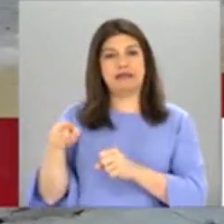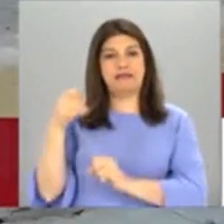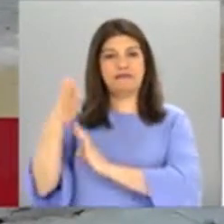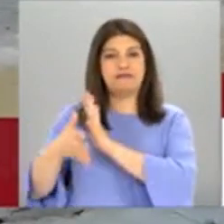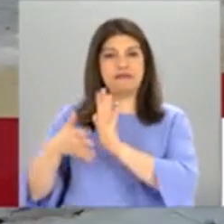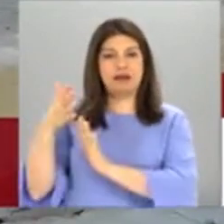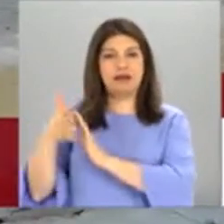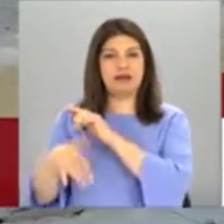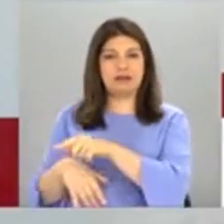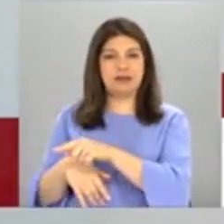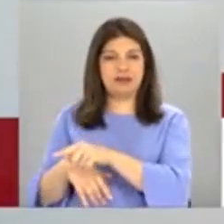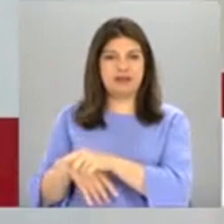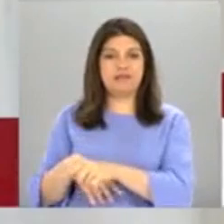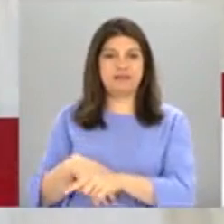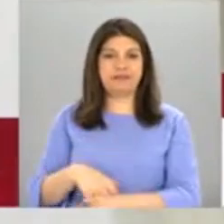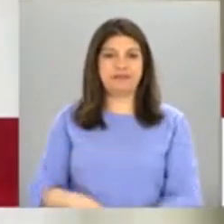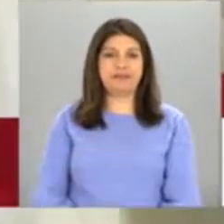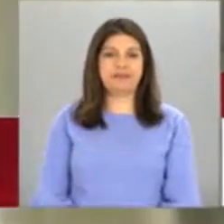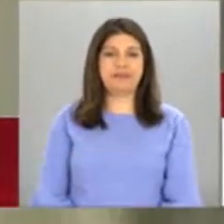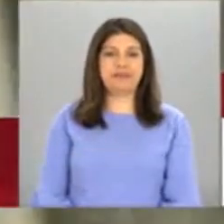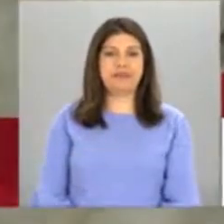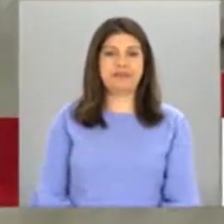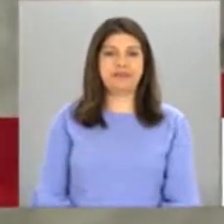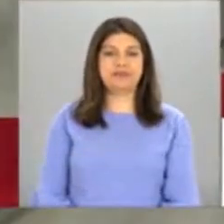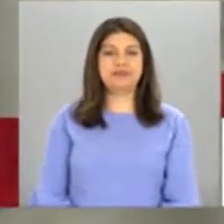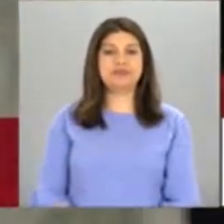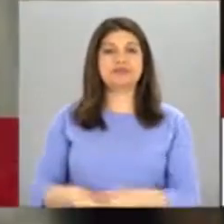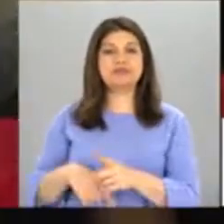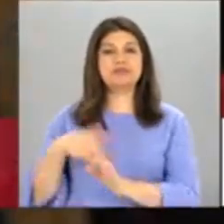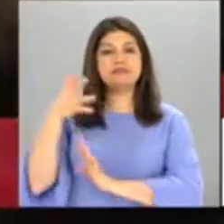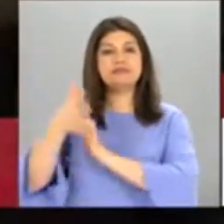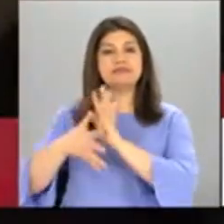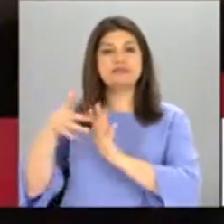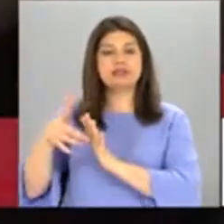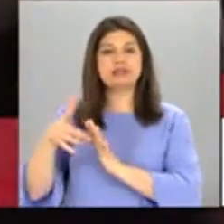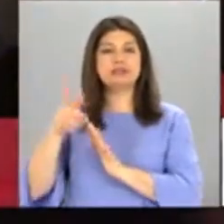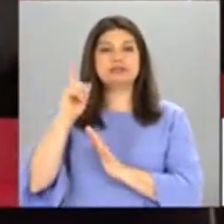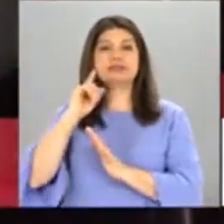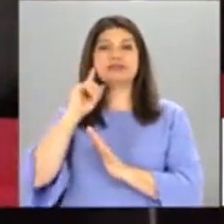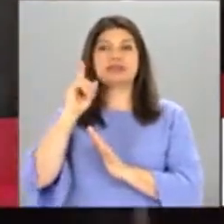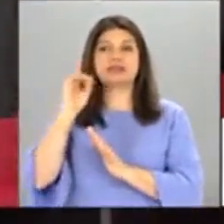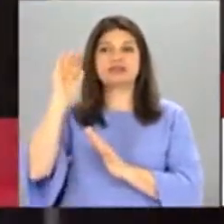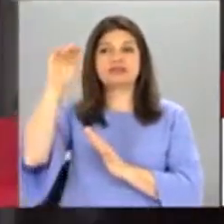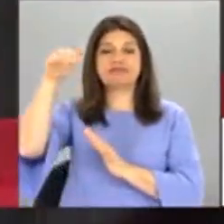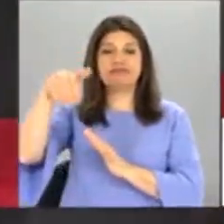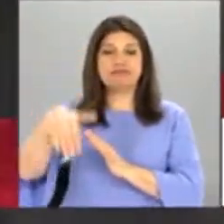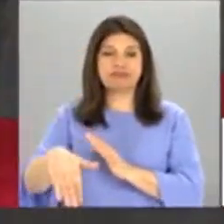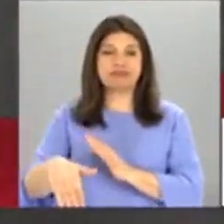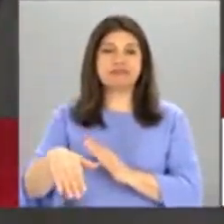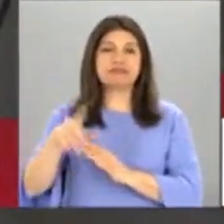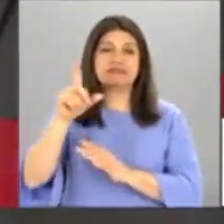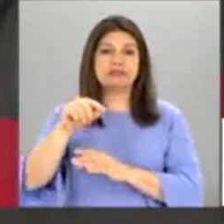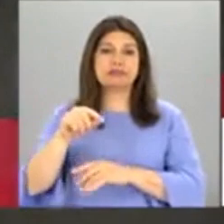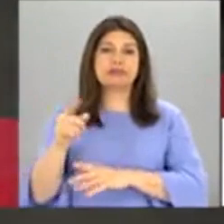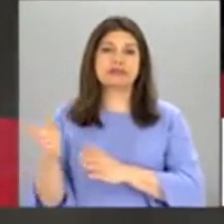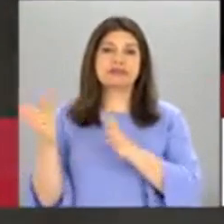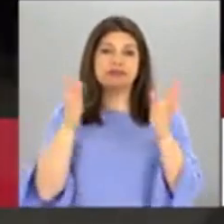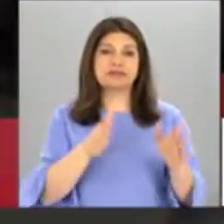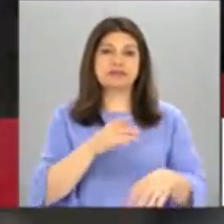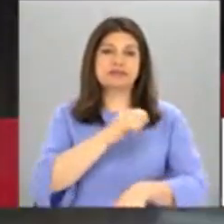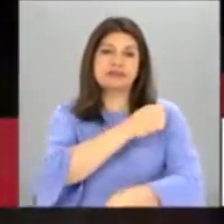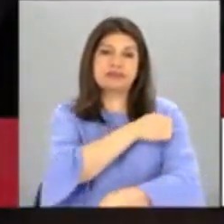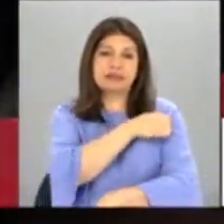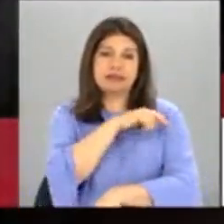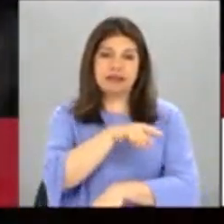nas instalações desta fábrica. A fábrica perdeu importância ao mesmo tempo que, pela casa, quartos